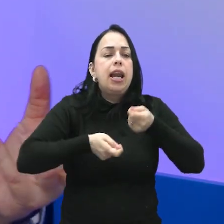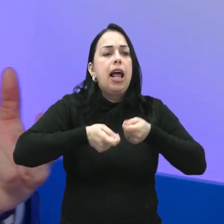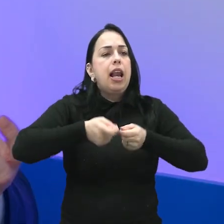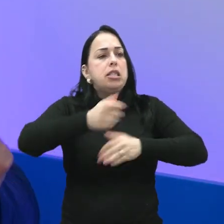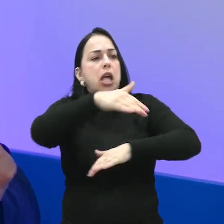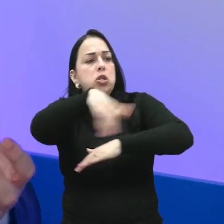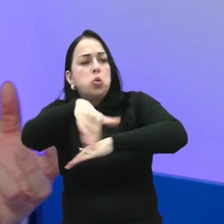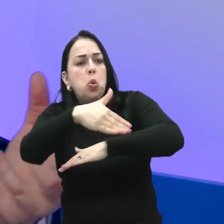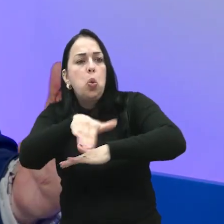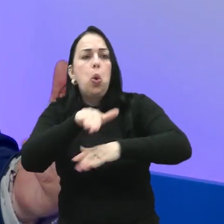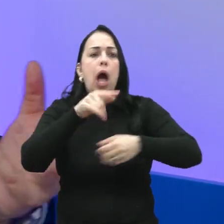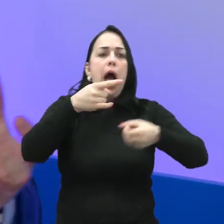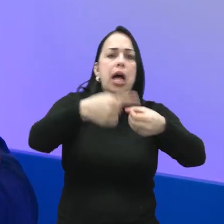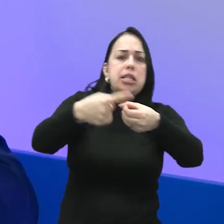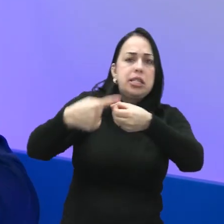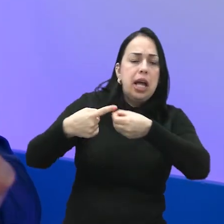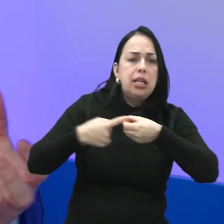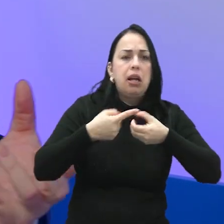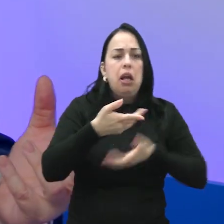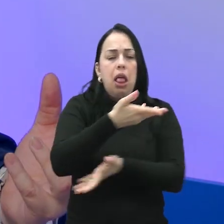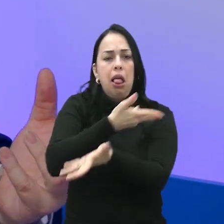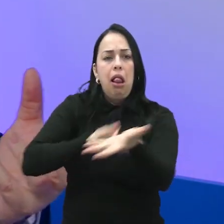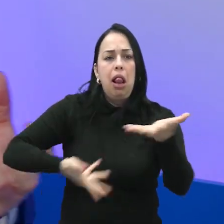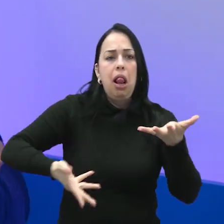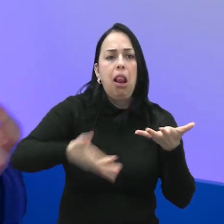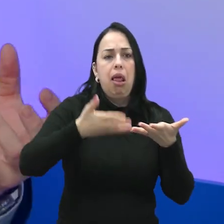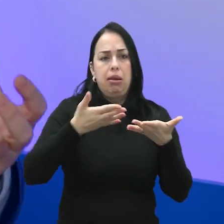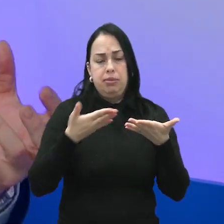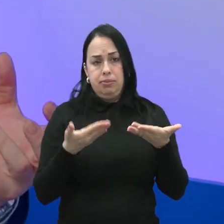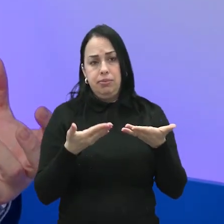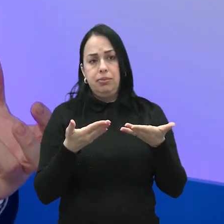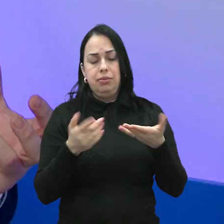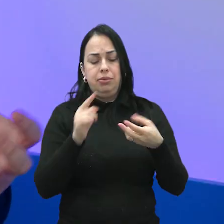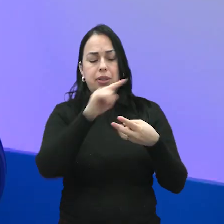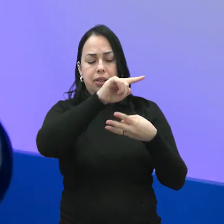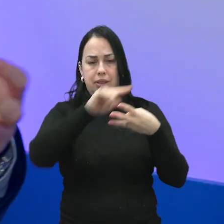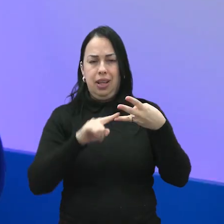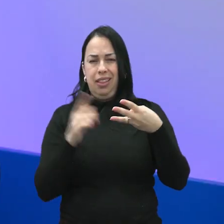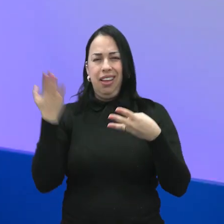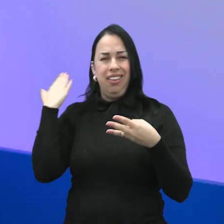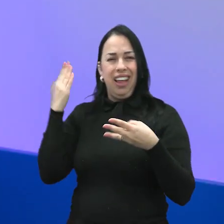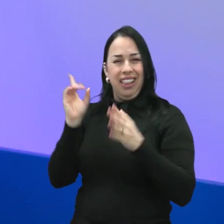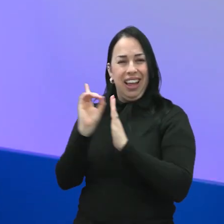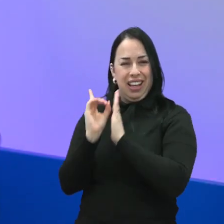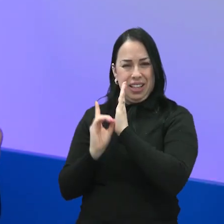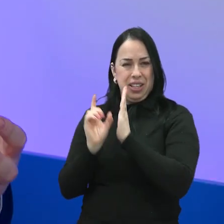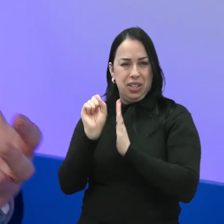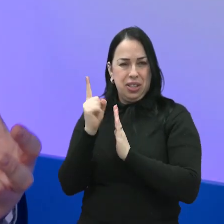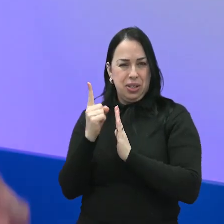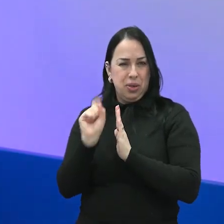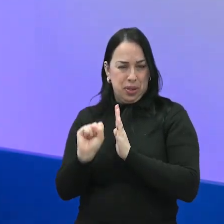ruas, administra as vielas, administra o bem-estar social, usando aí um termo da década de 80 da